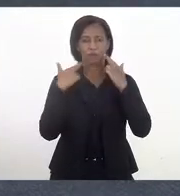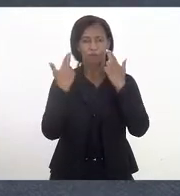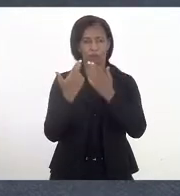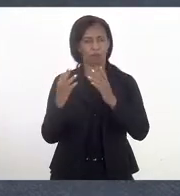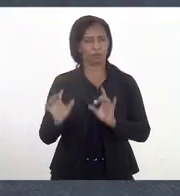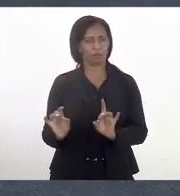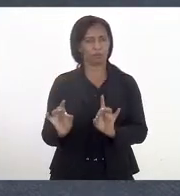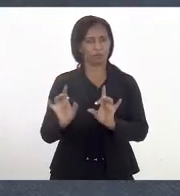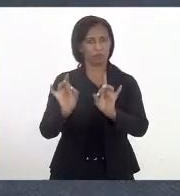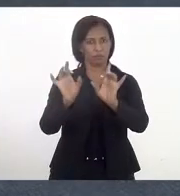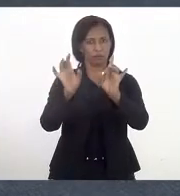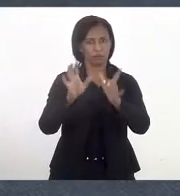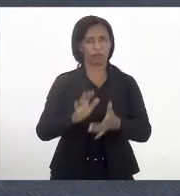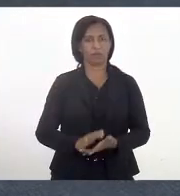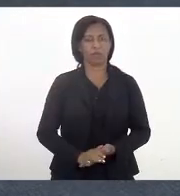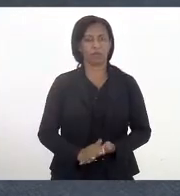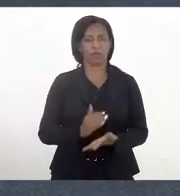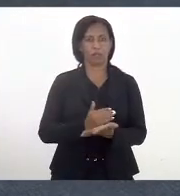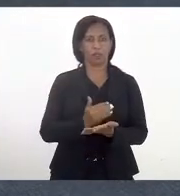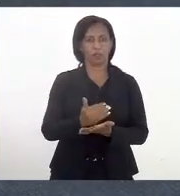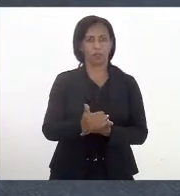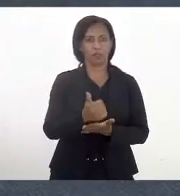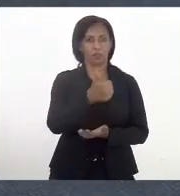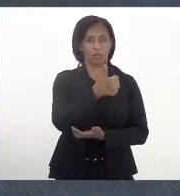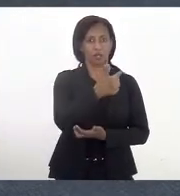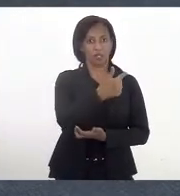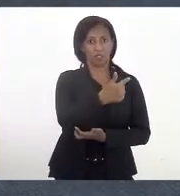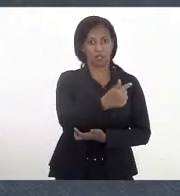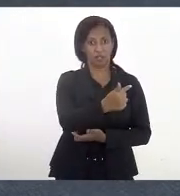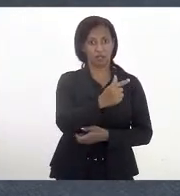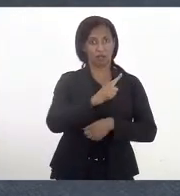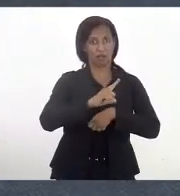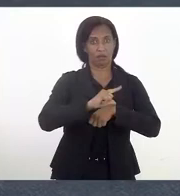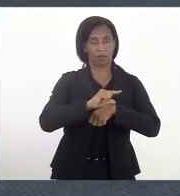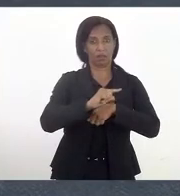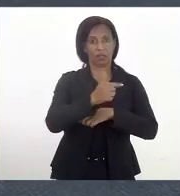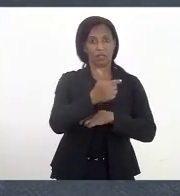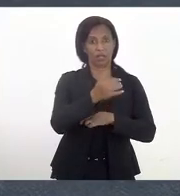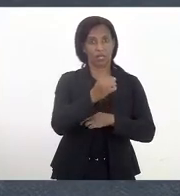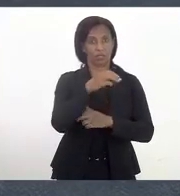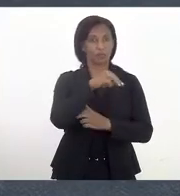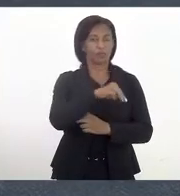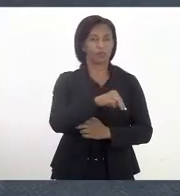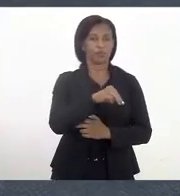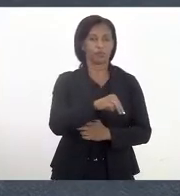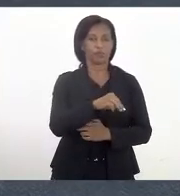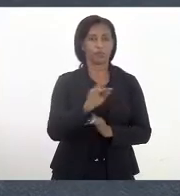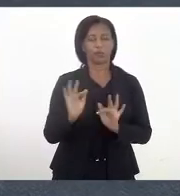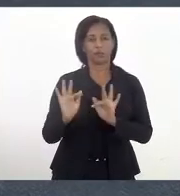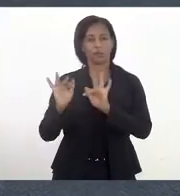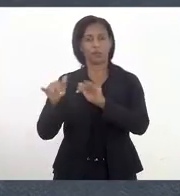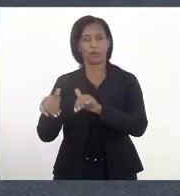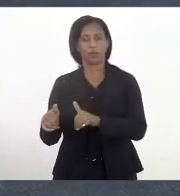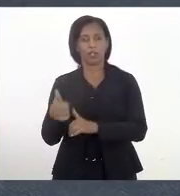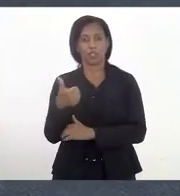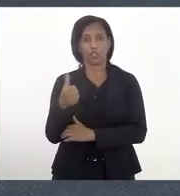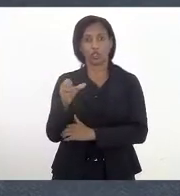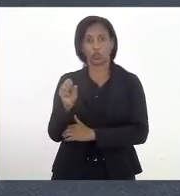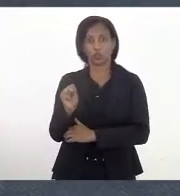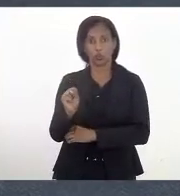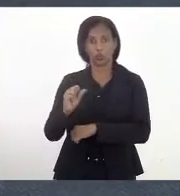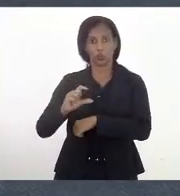extraordinária que iniciada as 17:10 encerrou-se às